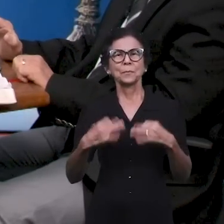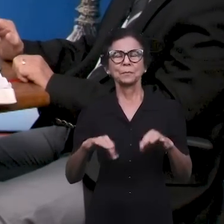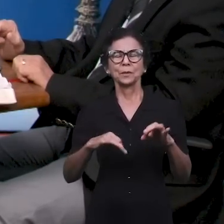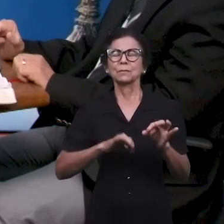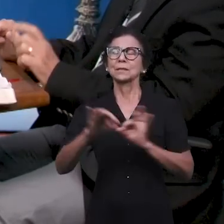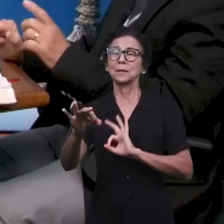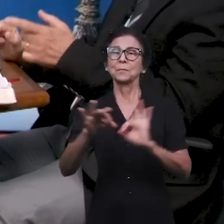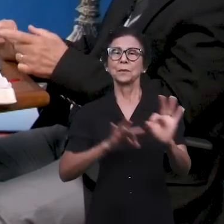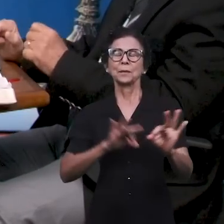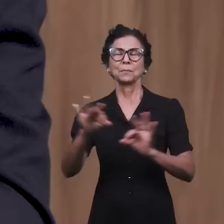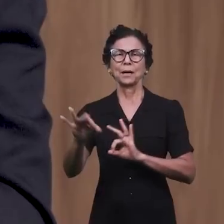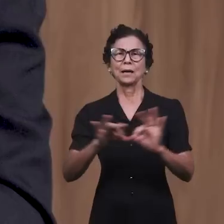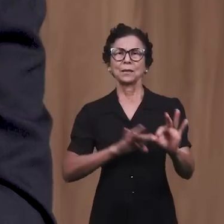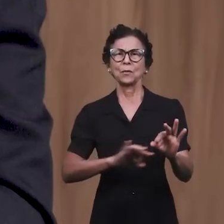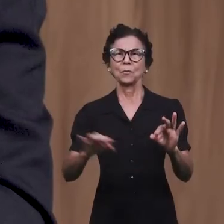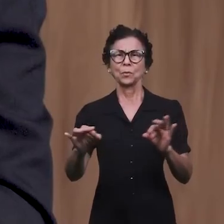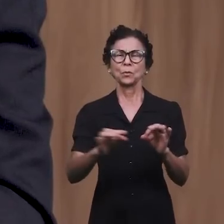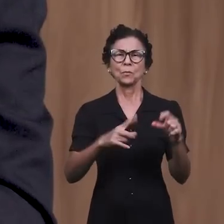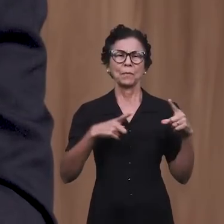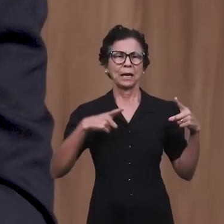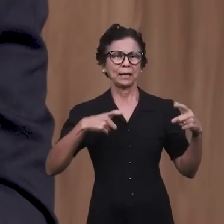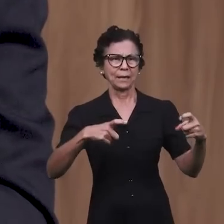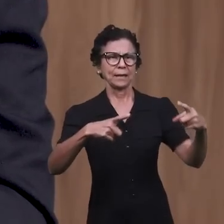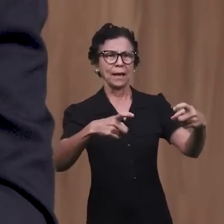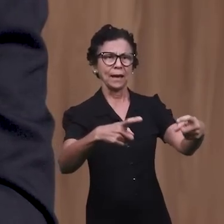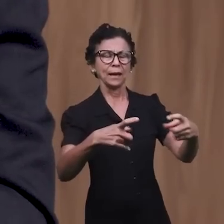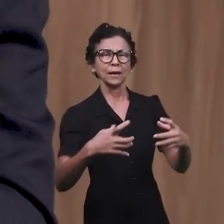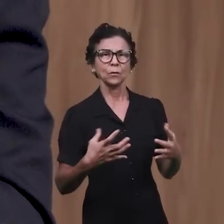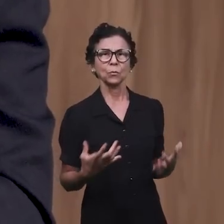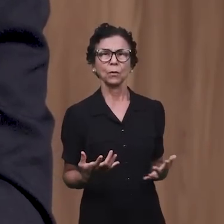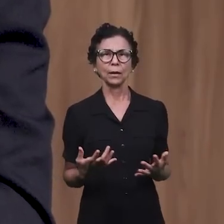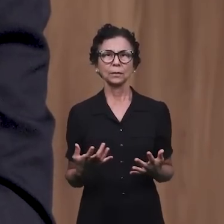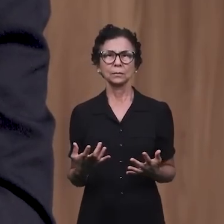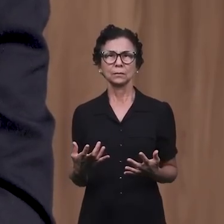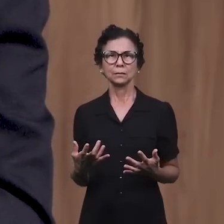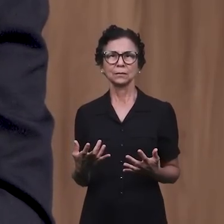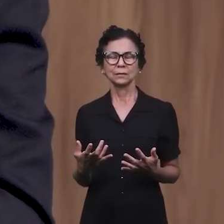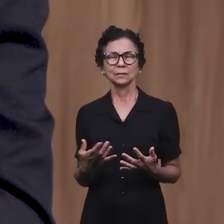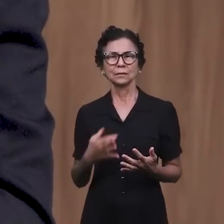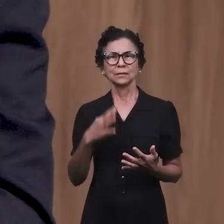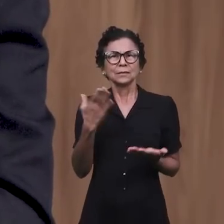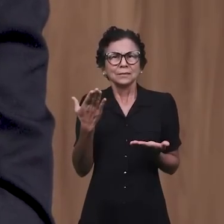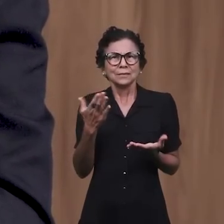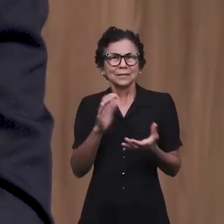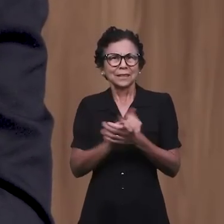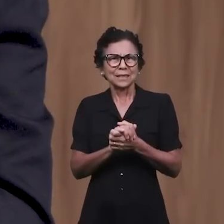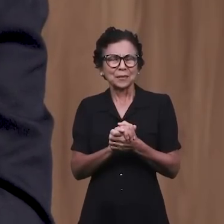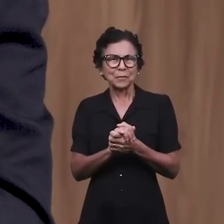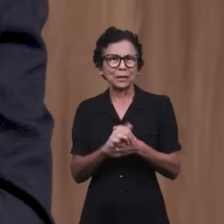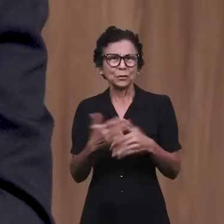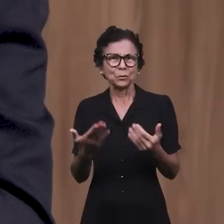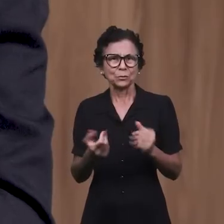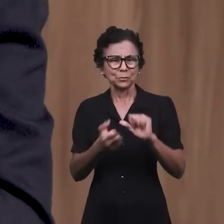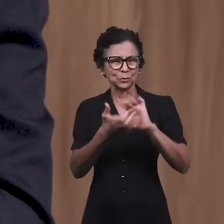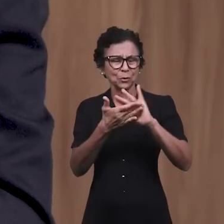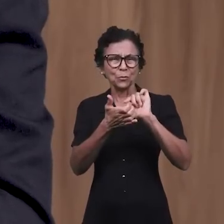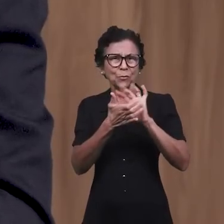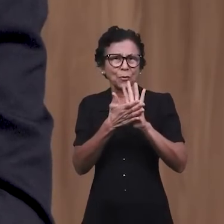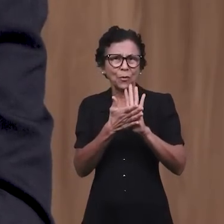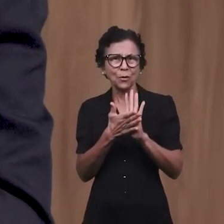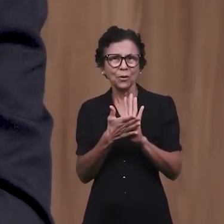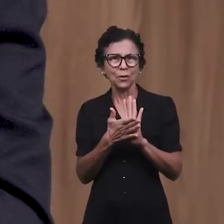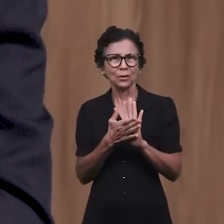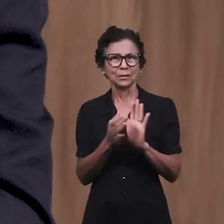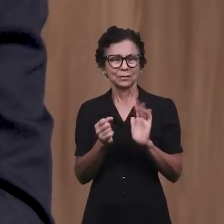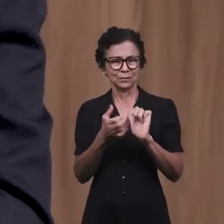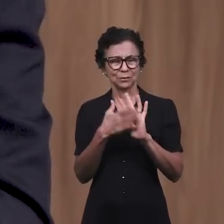ética ali. E outro aspecto também, Luiz Fernando, interessante, em atos pastorais, é aquele culto chamado culto fúnebre, ou